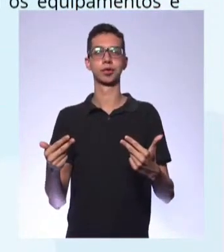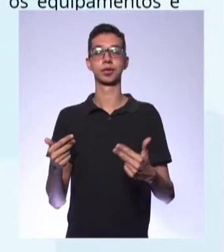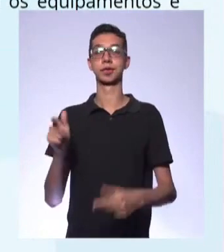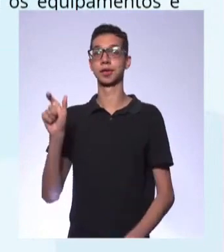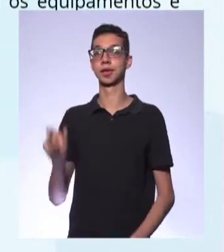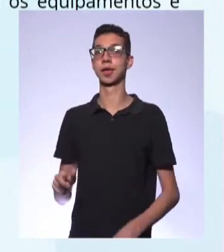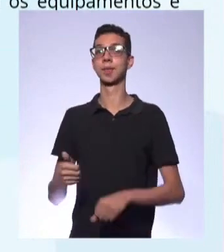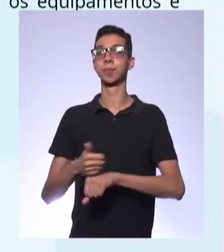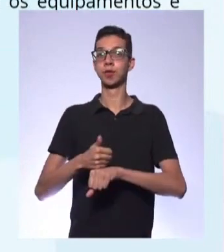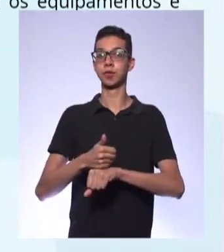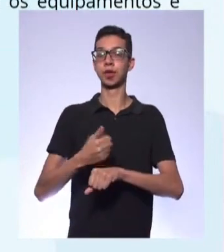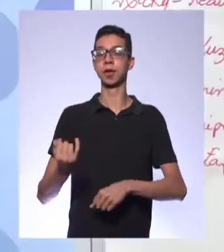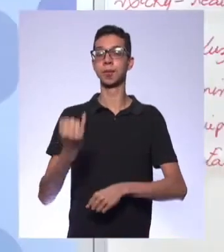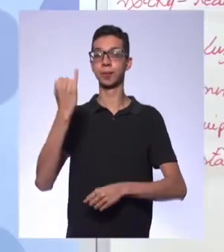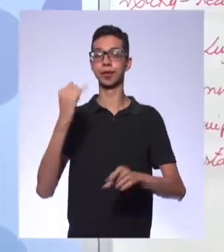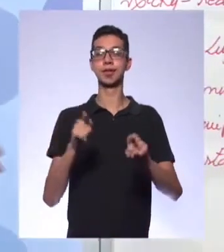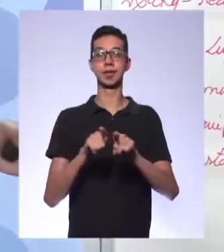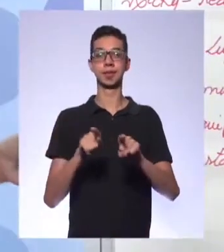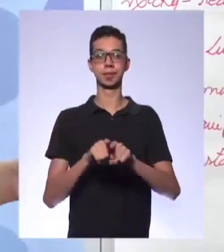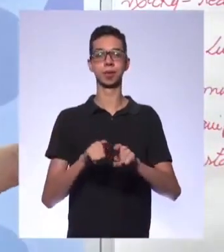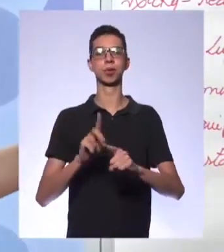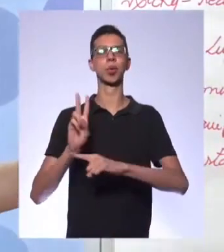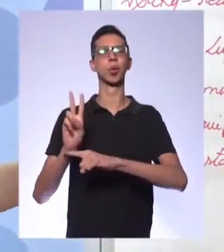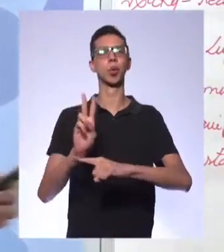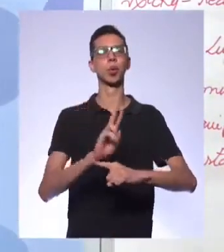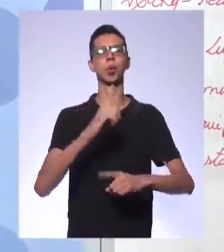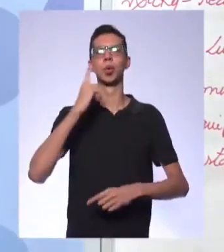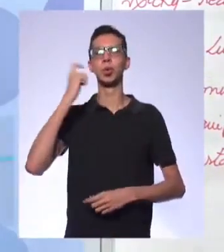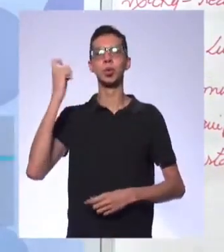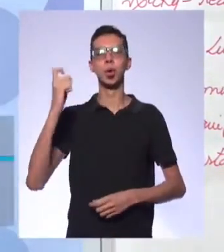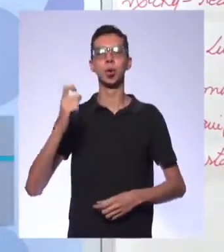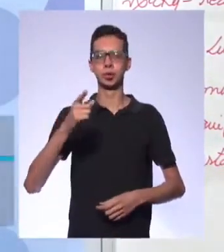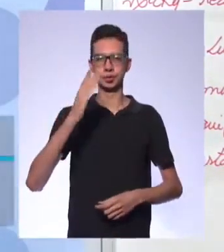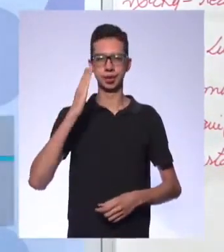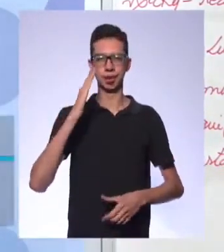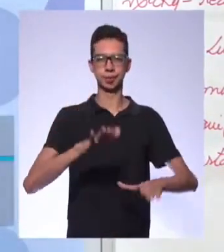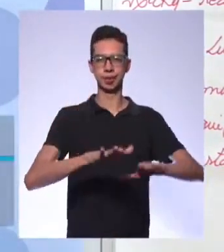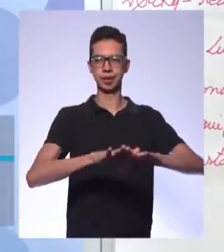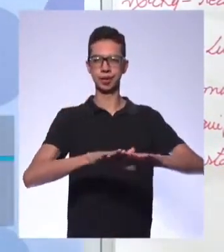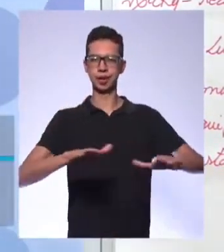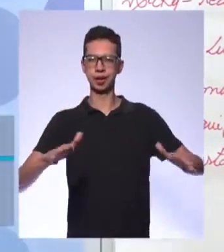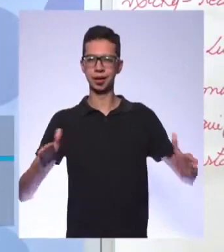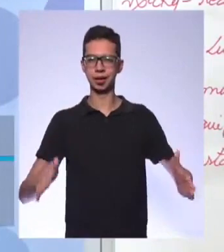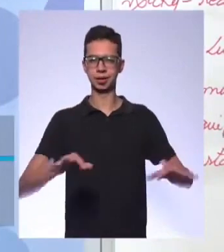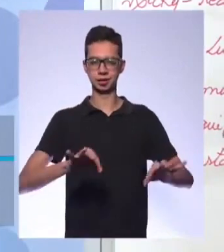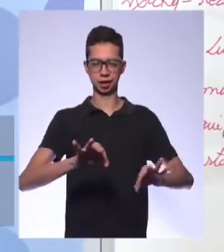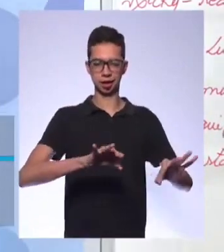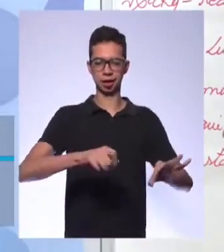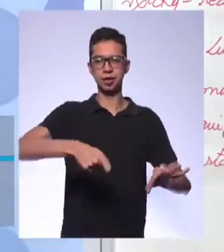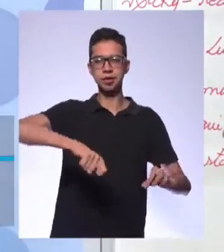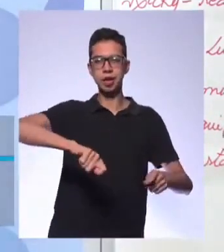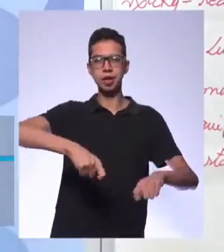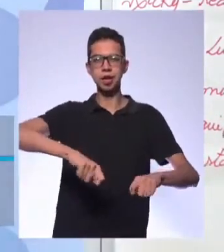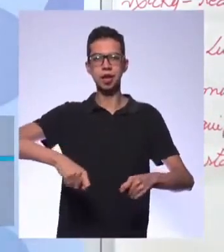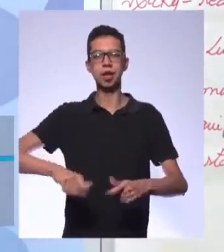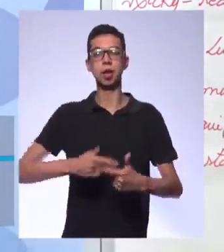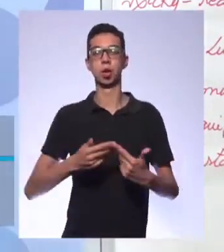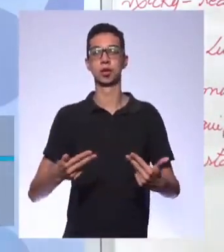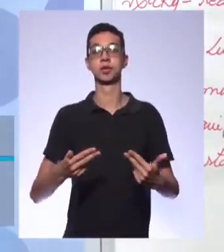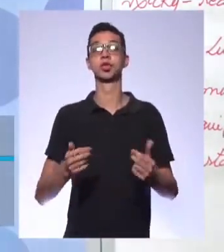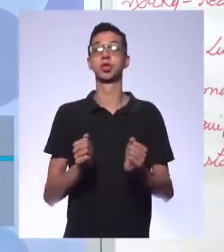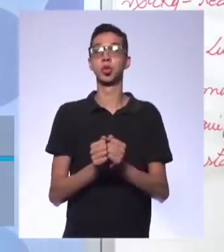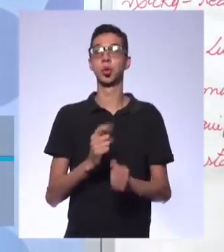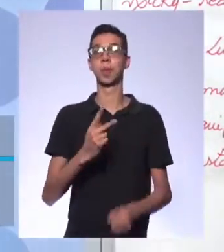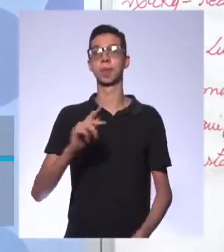importantíssimo, né? Ele cuida ali de todas aquelas mesas de som enormes, tá? E ele vai cuidar justamente dessa instalação, trabalhando junto com o operador de